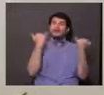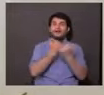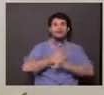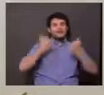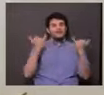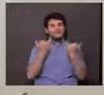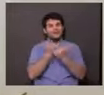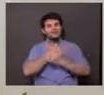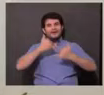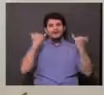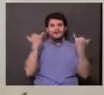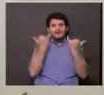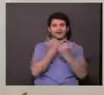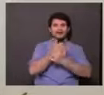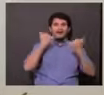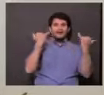Aleluia.